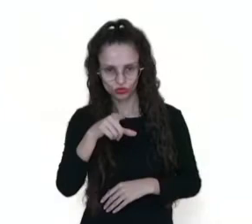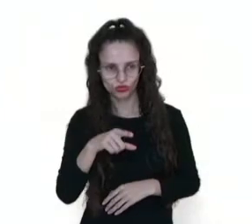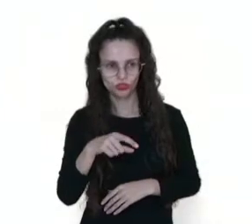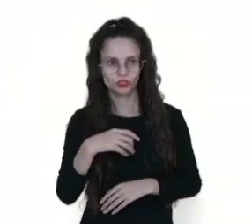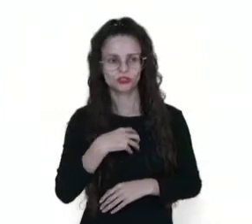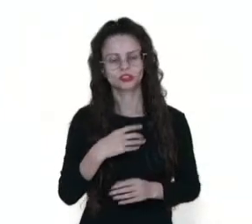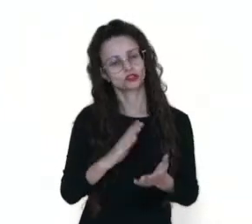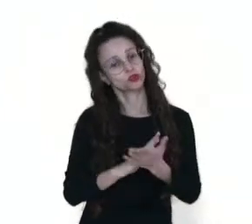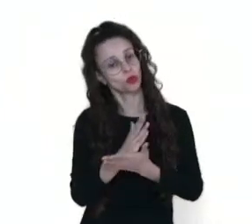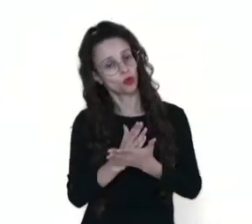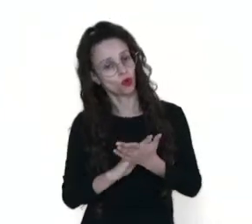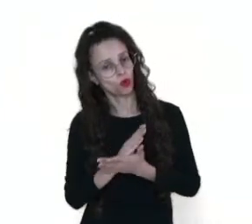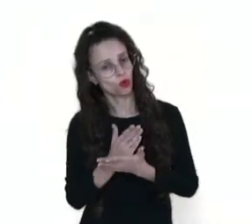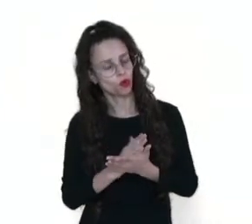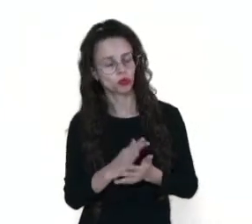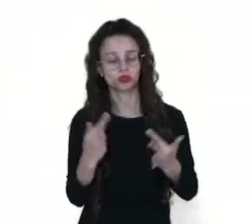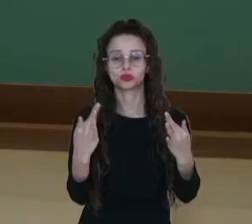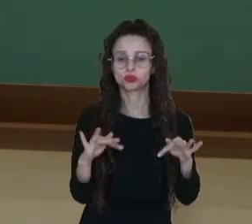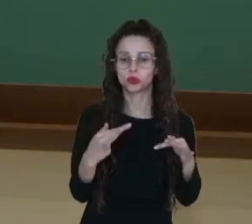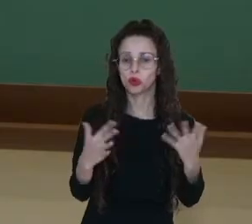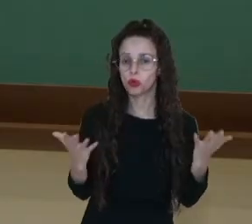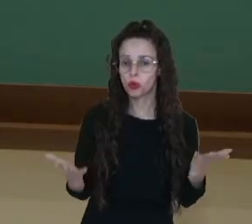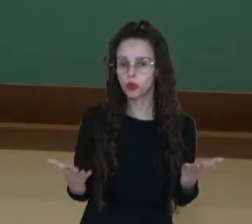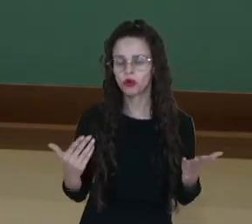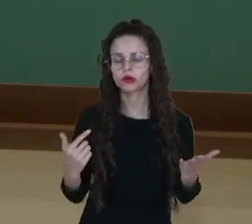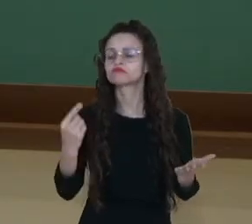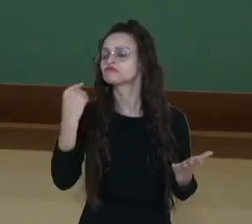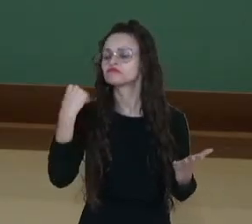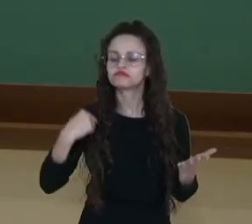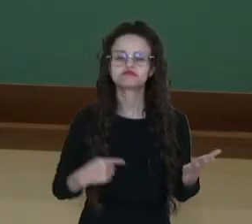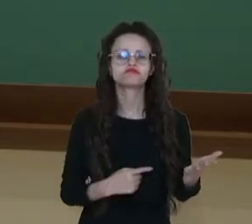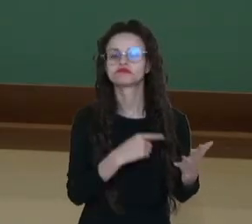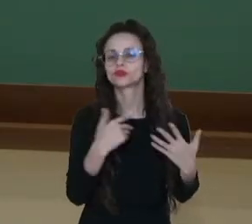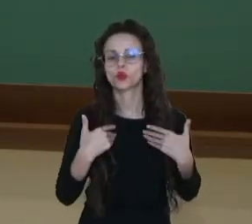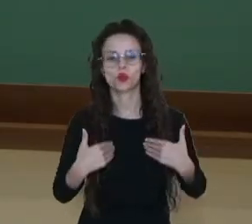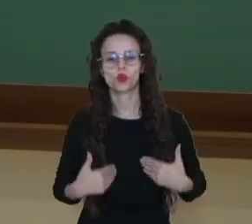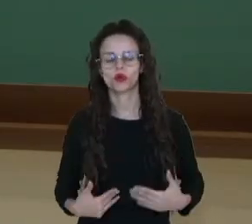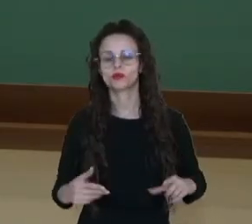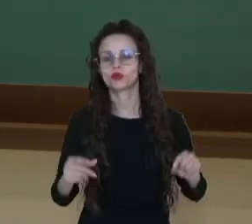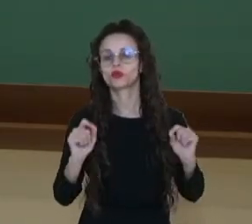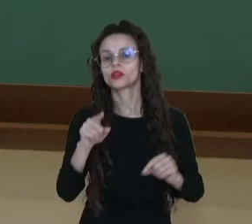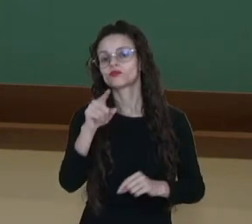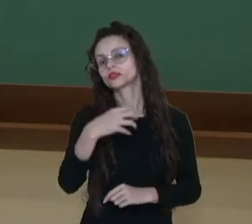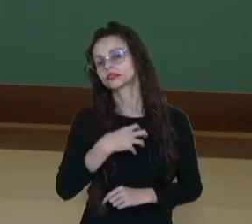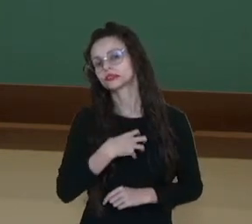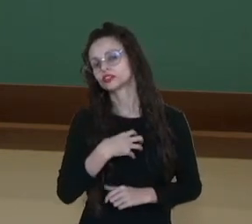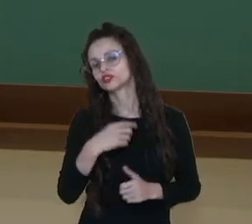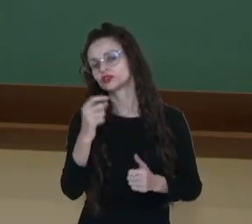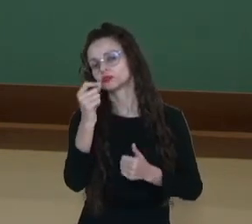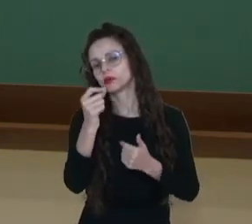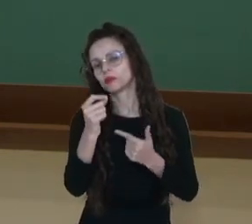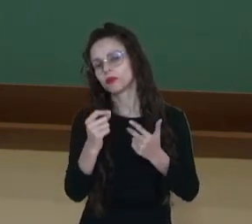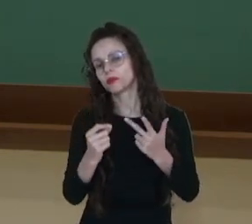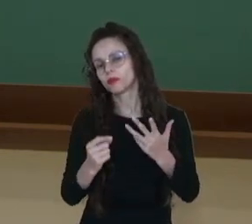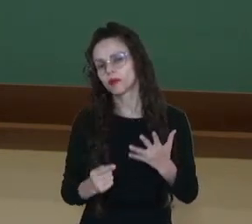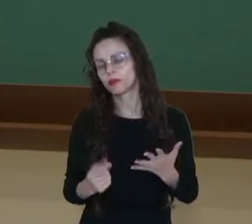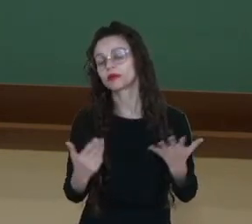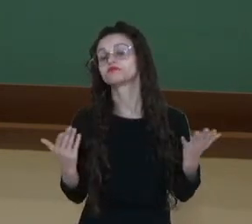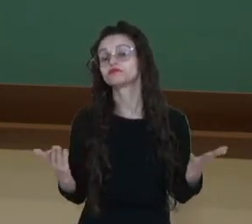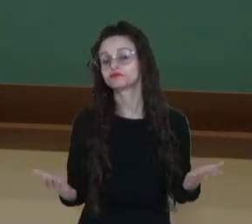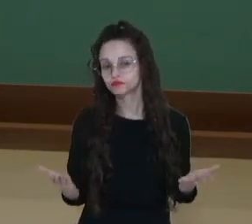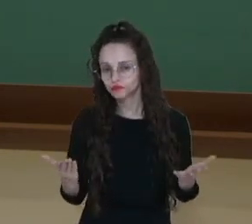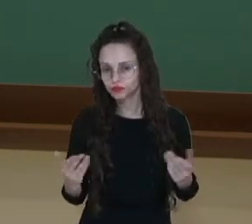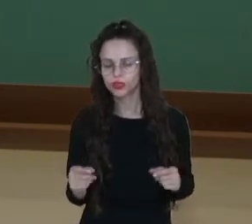algum incômodo, alguma dor em alguma parte do corpo? Quais foram as sensações durante esta